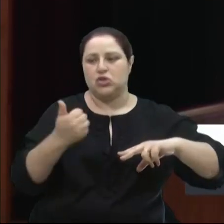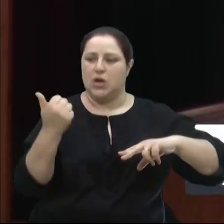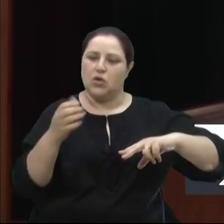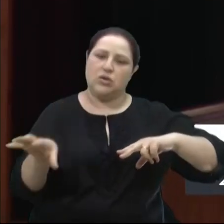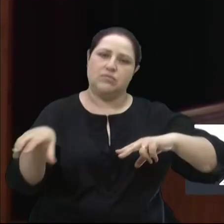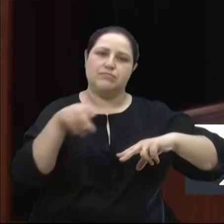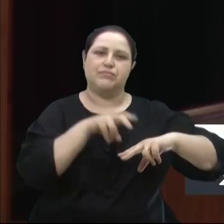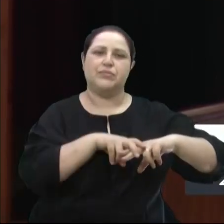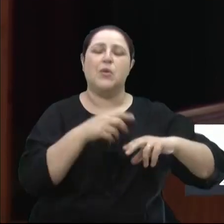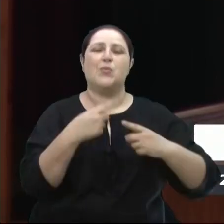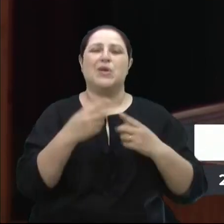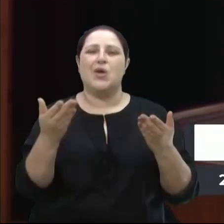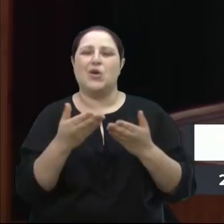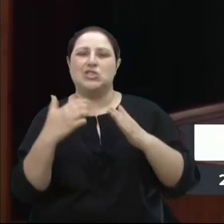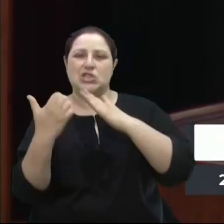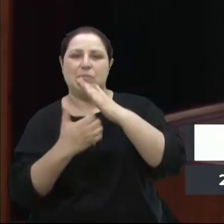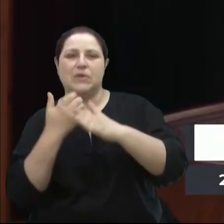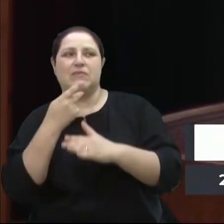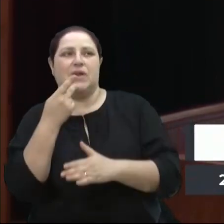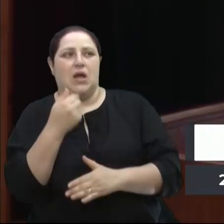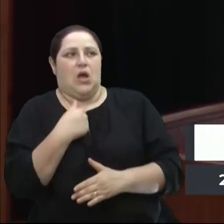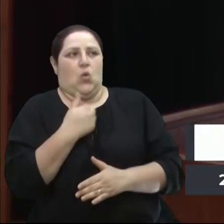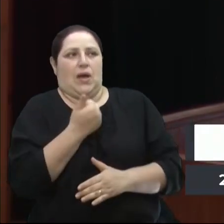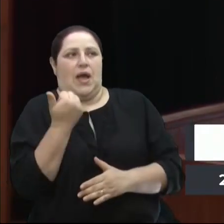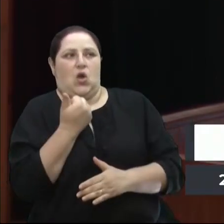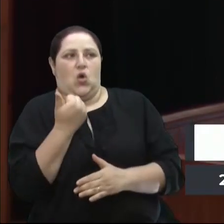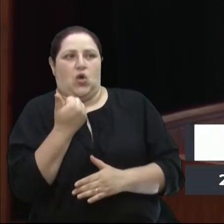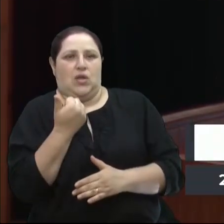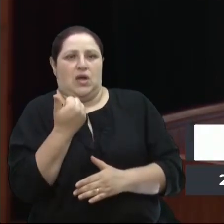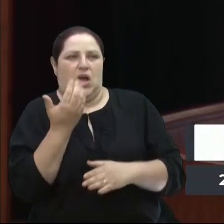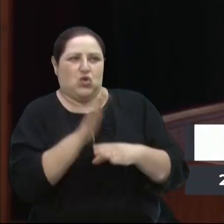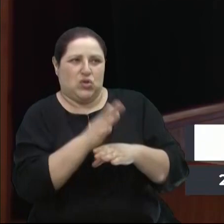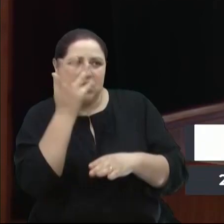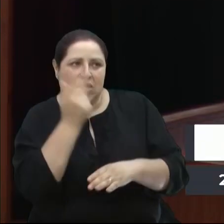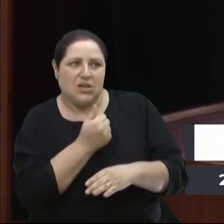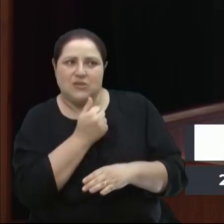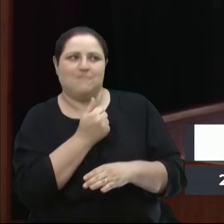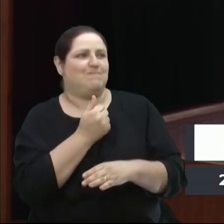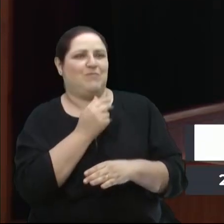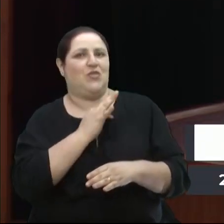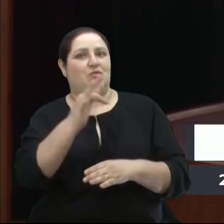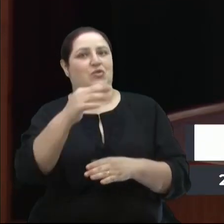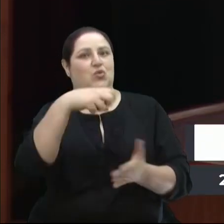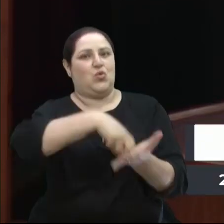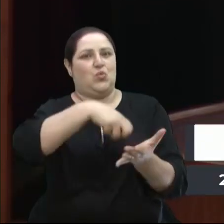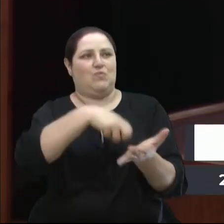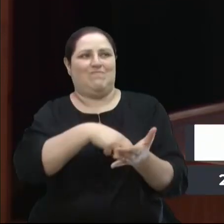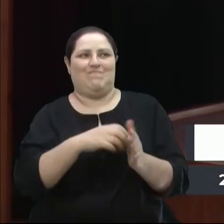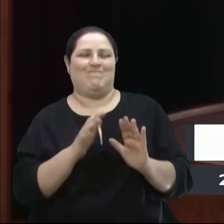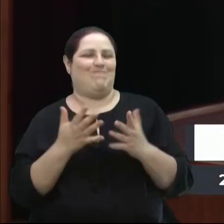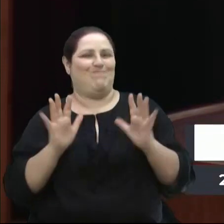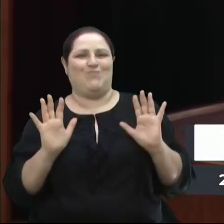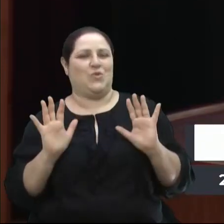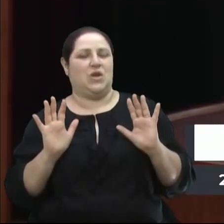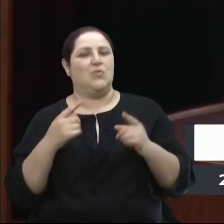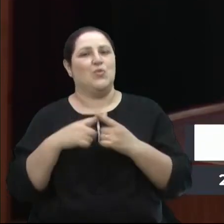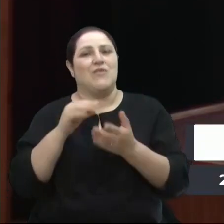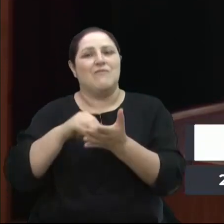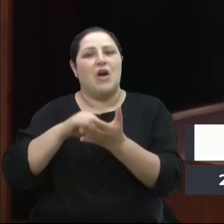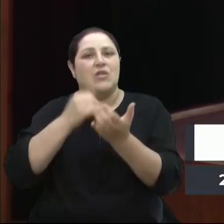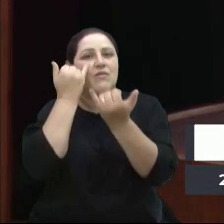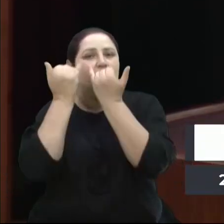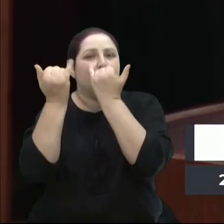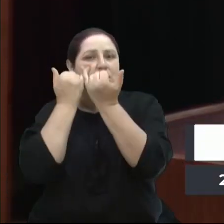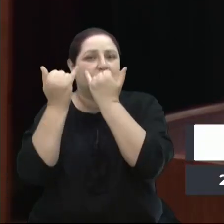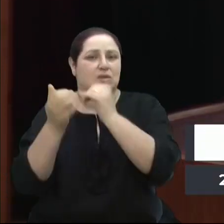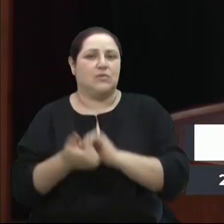não vou dar carona porque senão eu vou ser lesado. Porque não foram avisados. Então, se existe mesmo essa regra, lhe